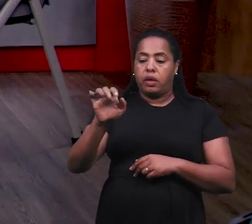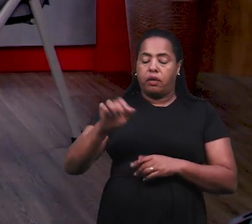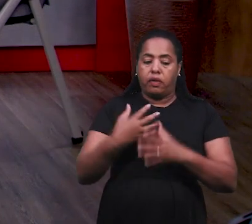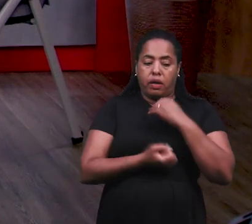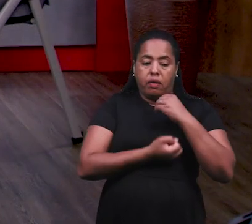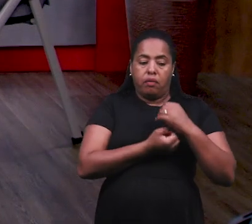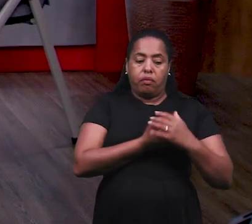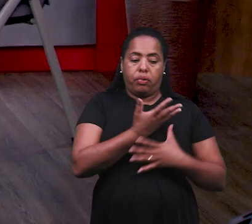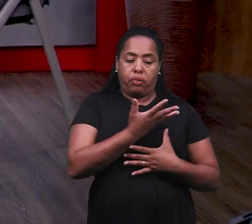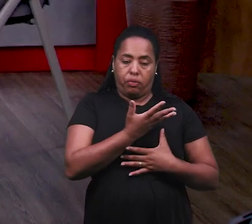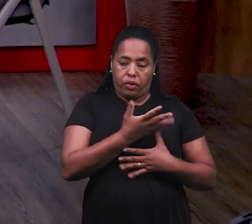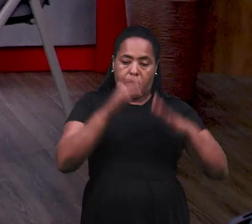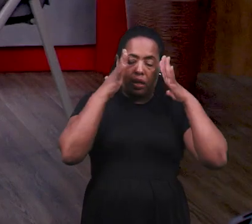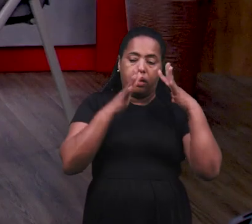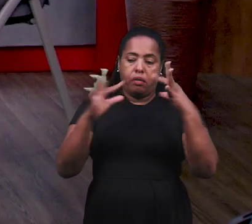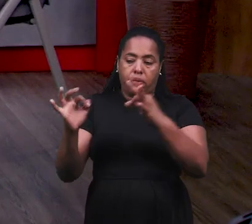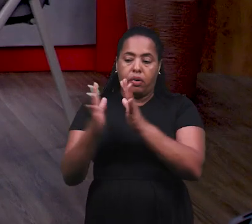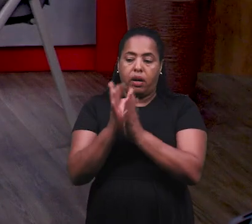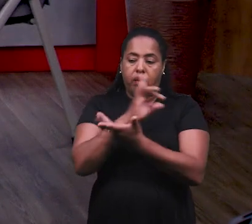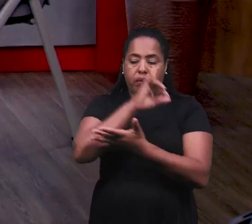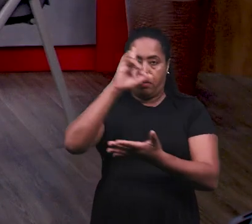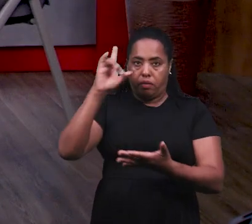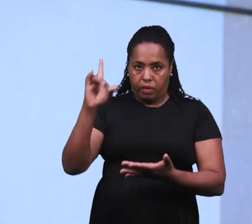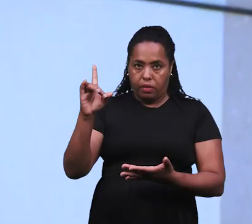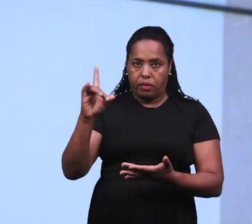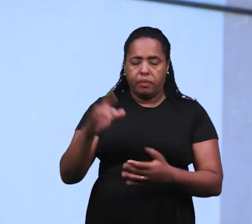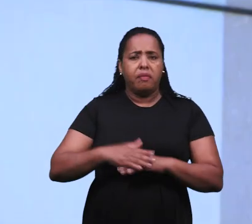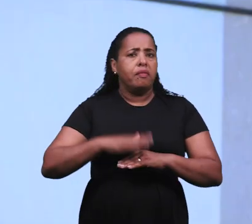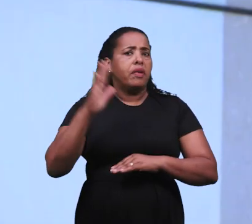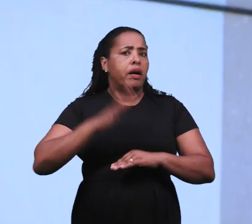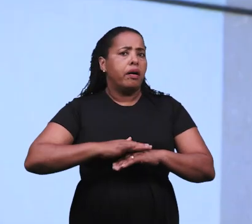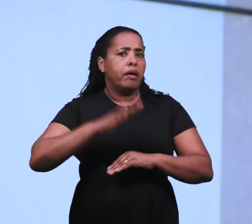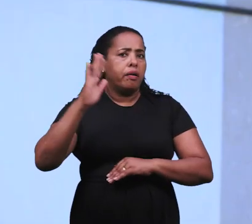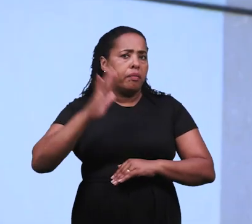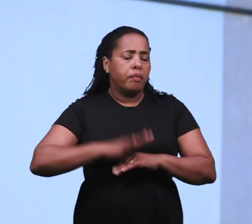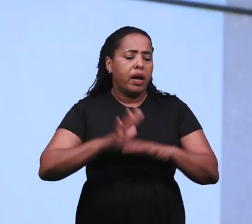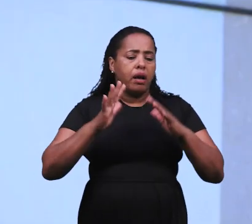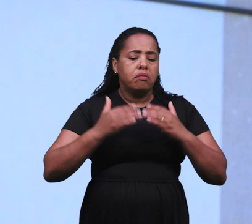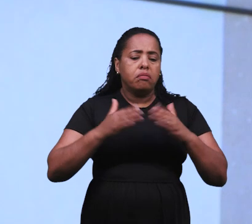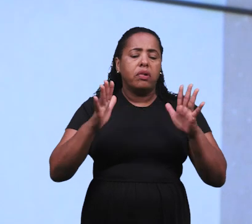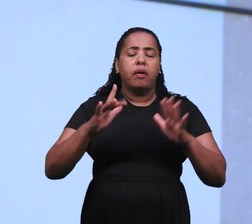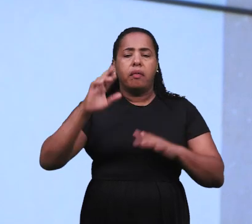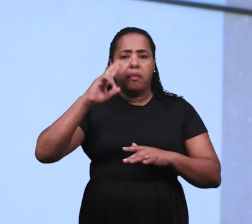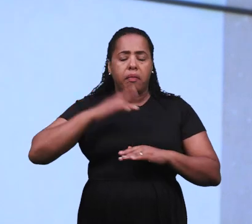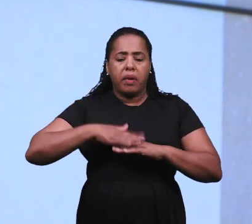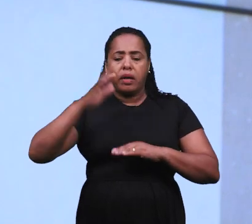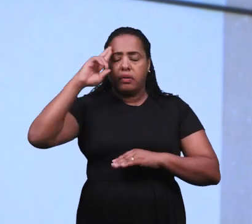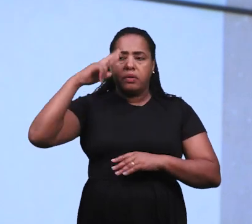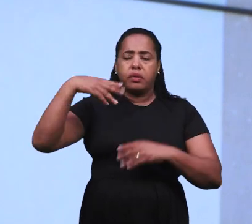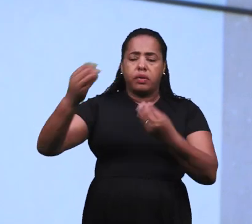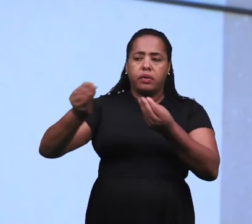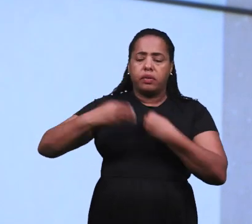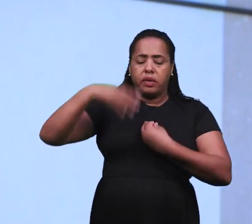gerada. Né? A fé vem por ouvir e ouvir a palavra de Deus. Então, quanto mais nós temos essa abertura, quanto mais o Senhor nos dá graça para